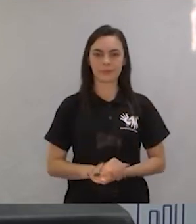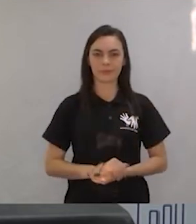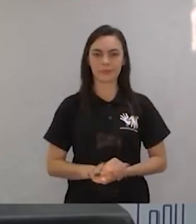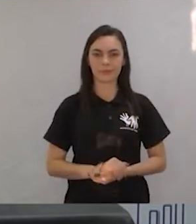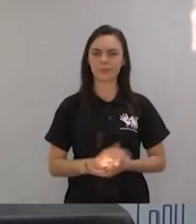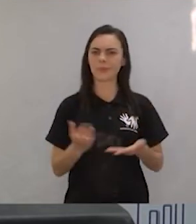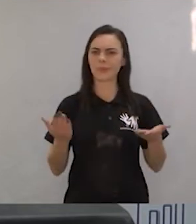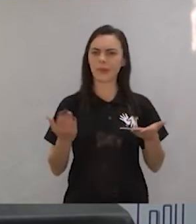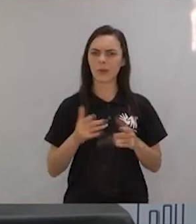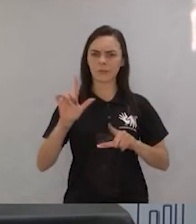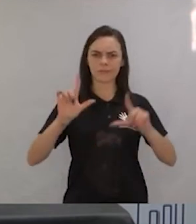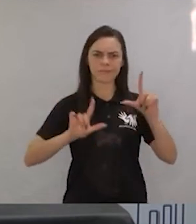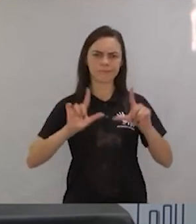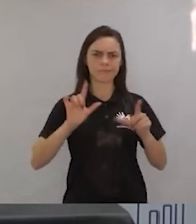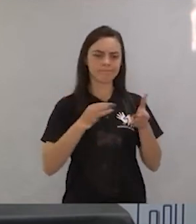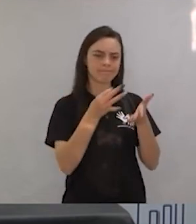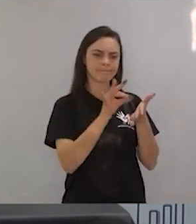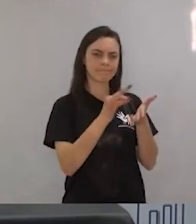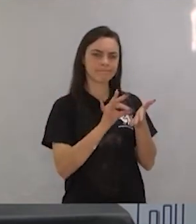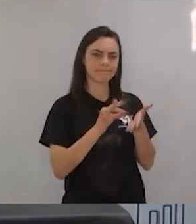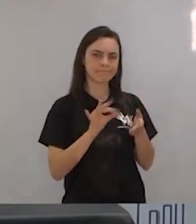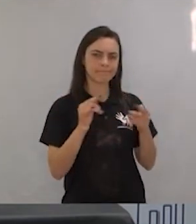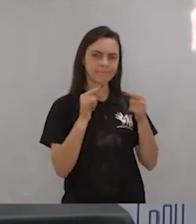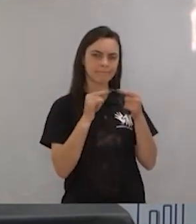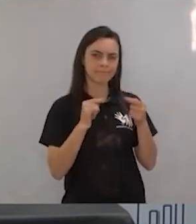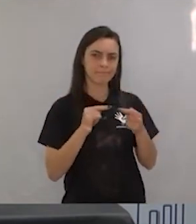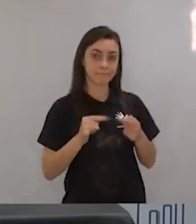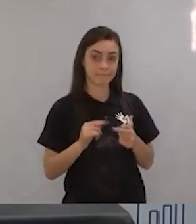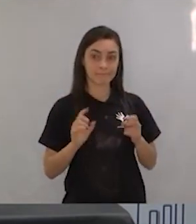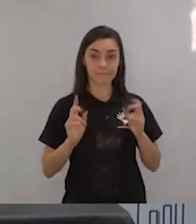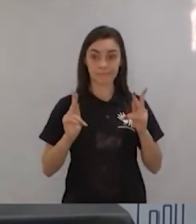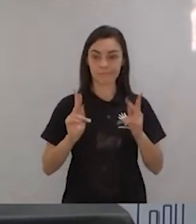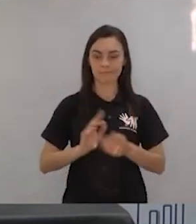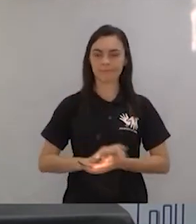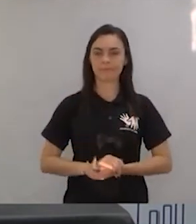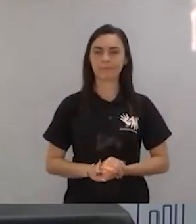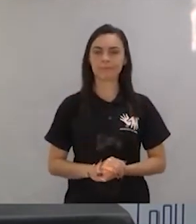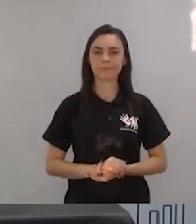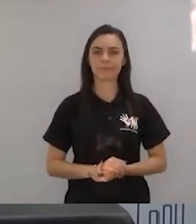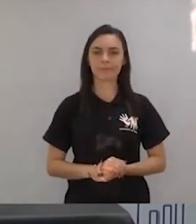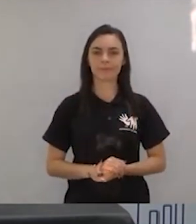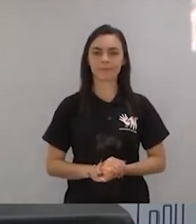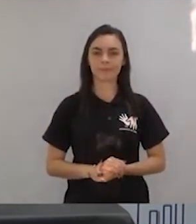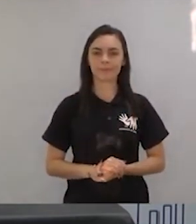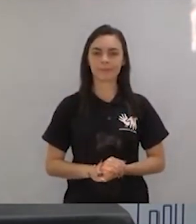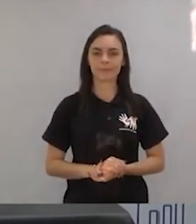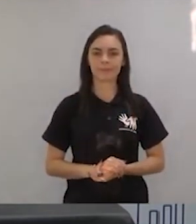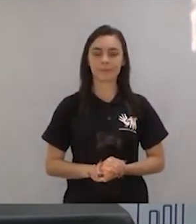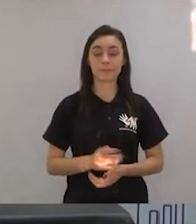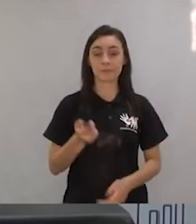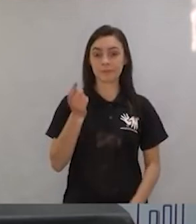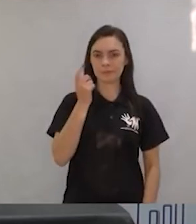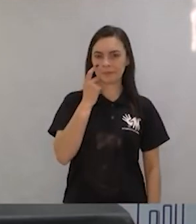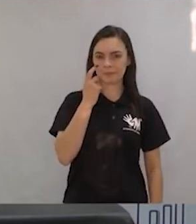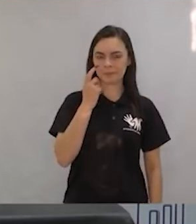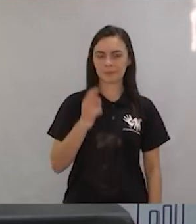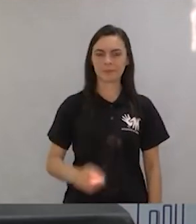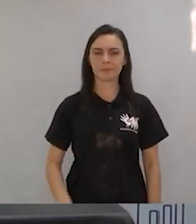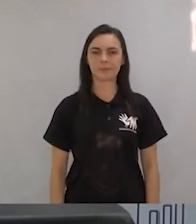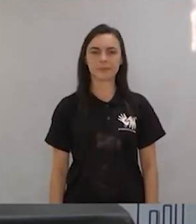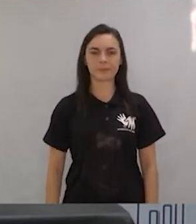da. Mas nós vamos conferir lá na tela certinho, ok? Vamos ver lá,